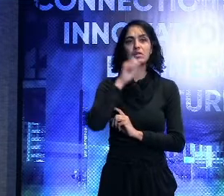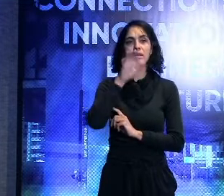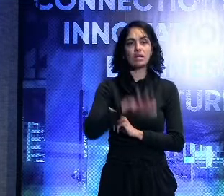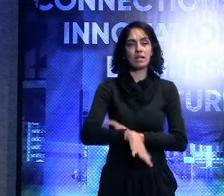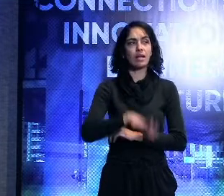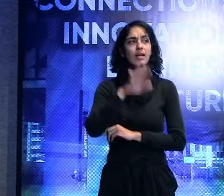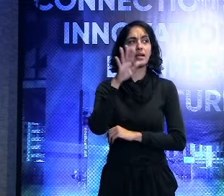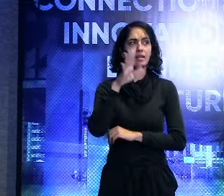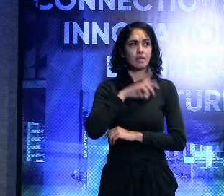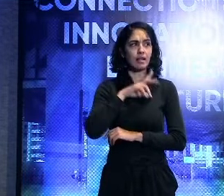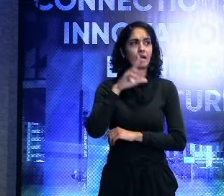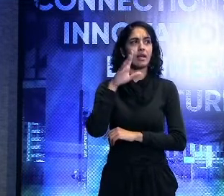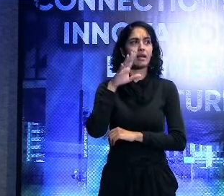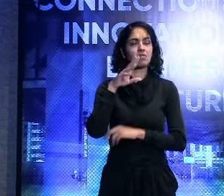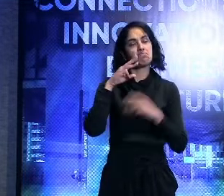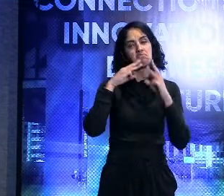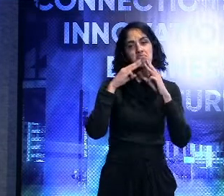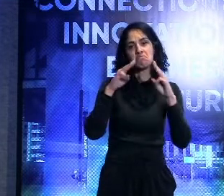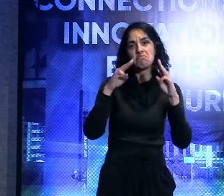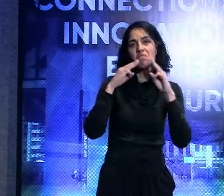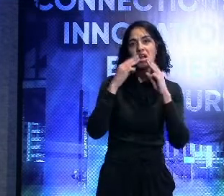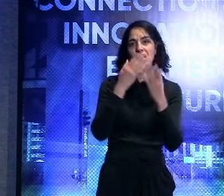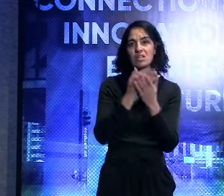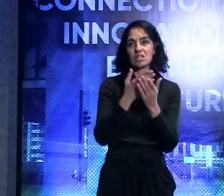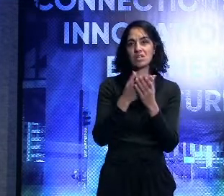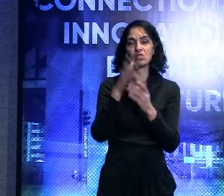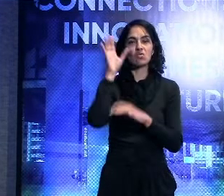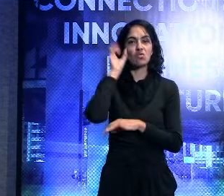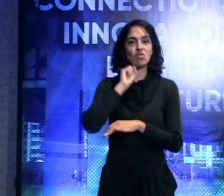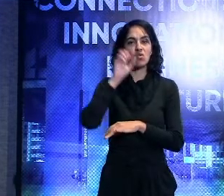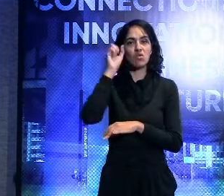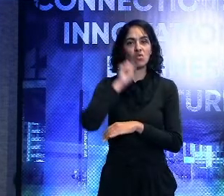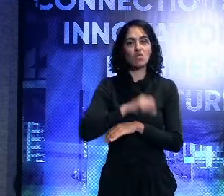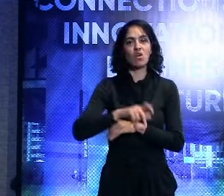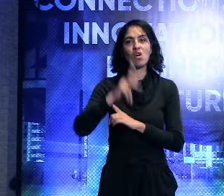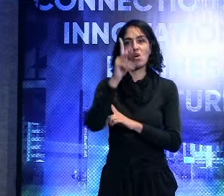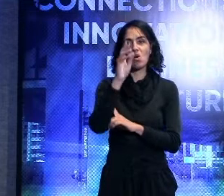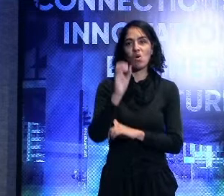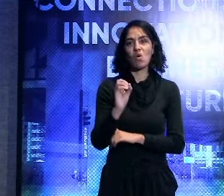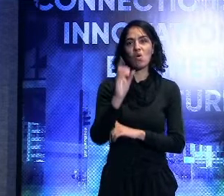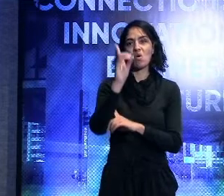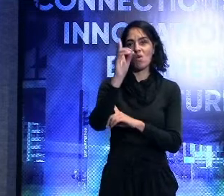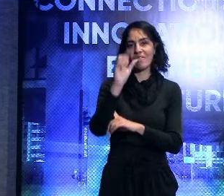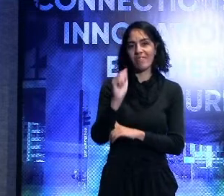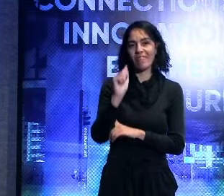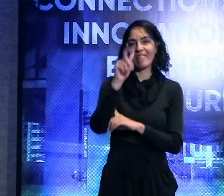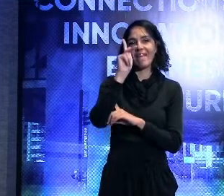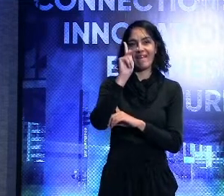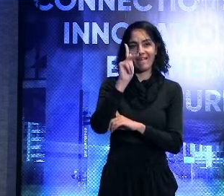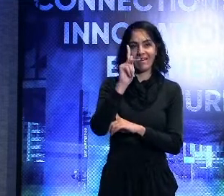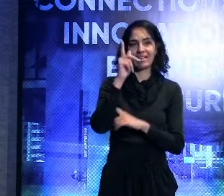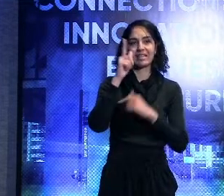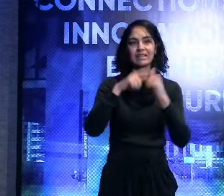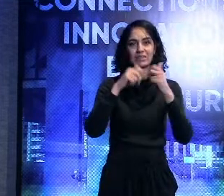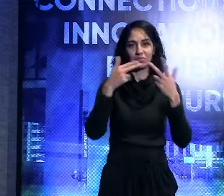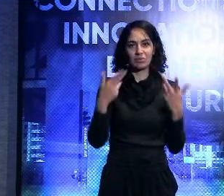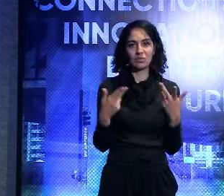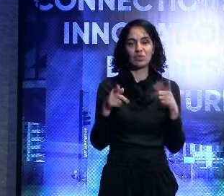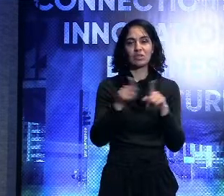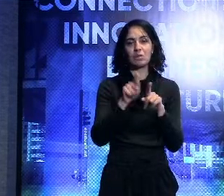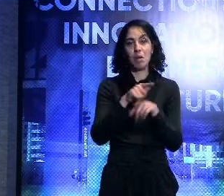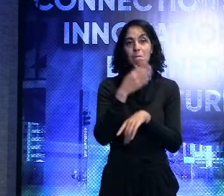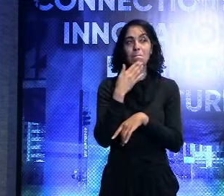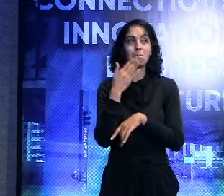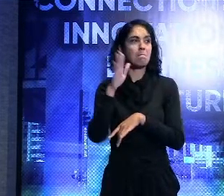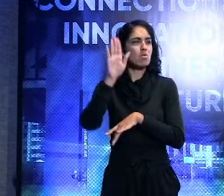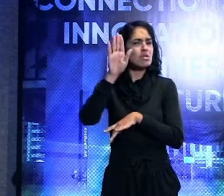que já teve uma aula de marketing, uma aula de administração, ouviu histórias da Kodak, da Blockbuster, de vários produtos e serviços que prometiam muito